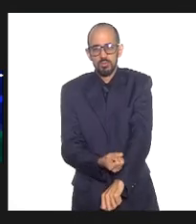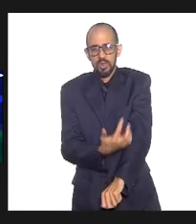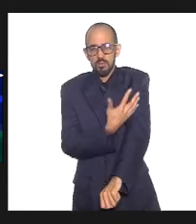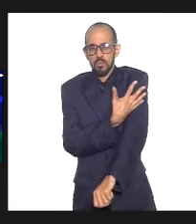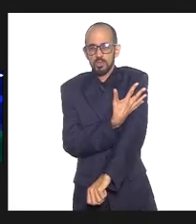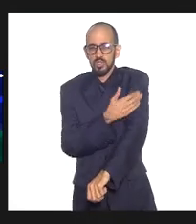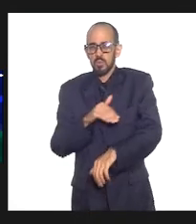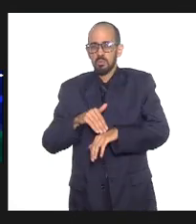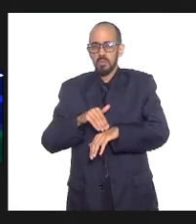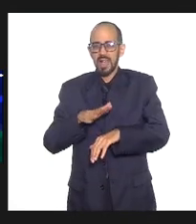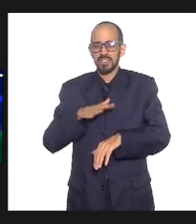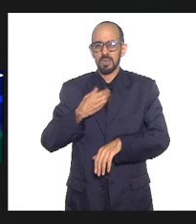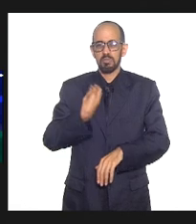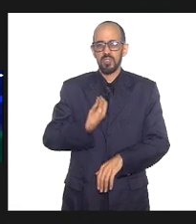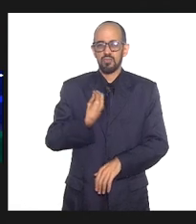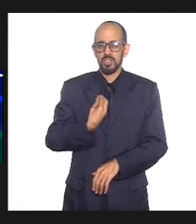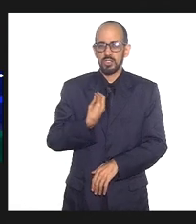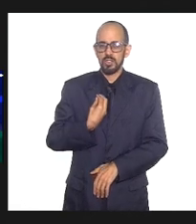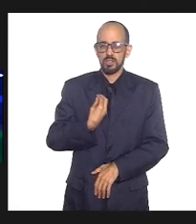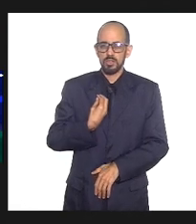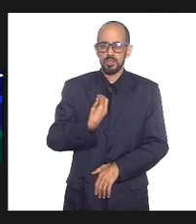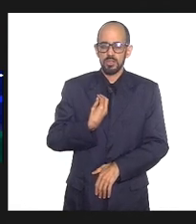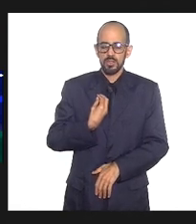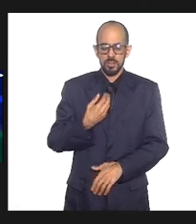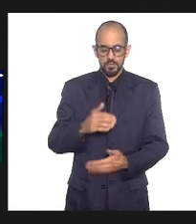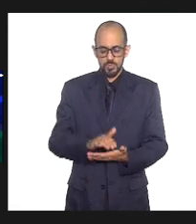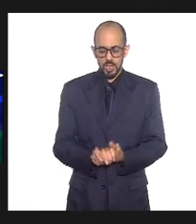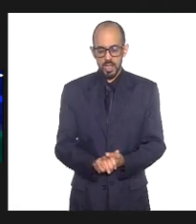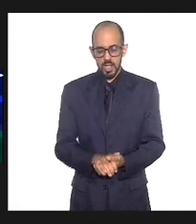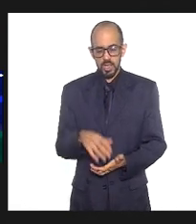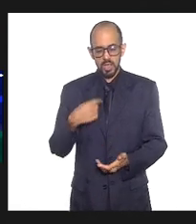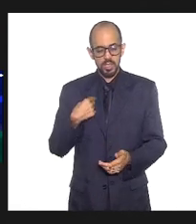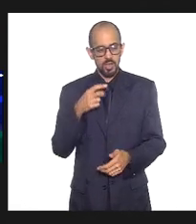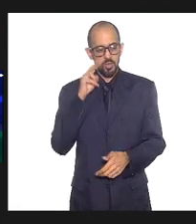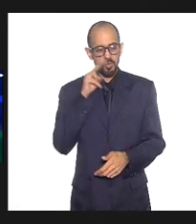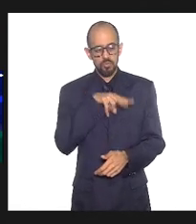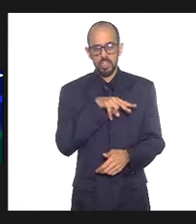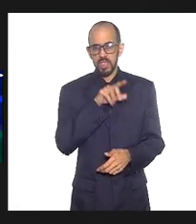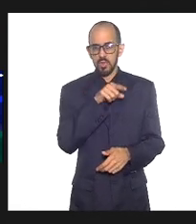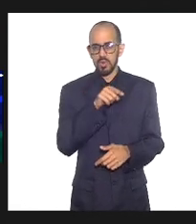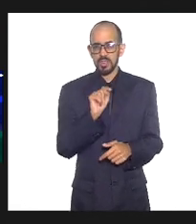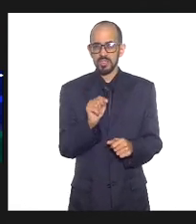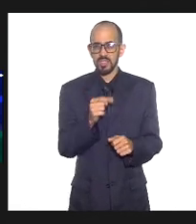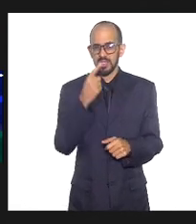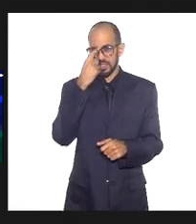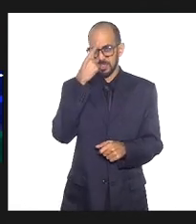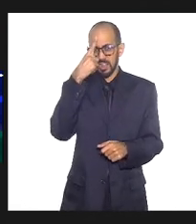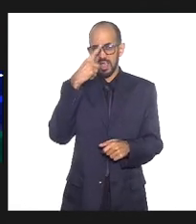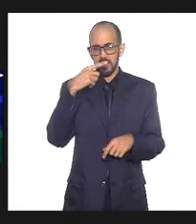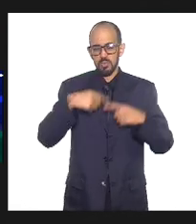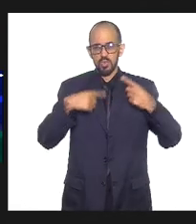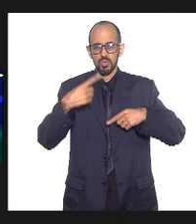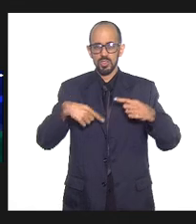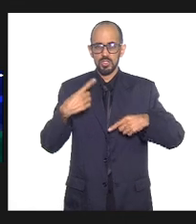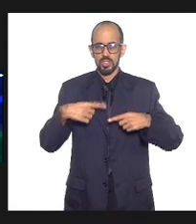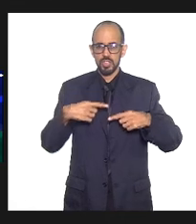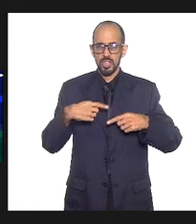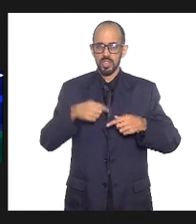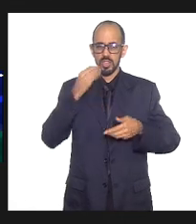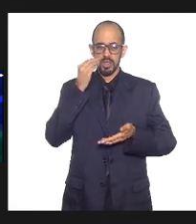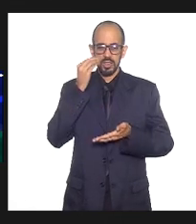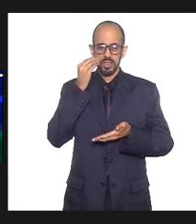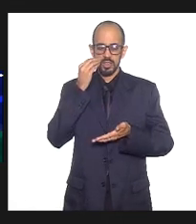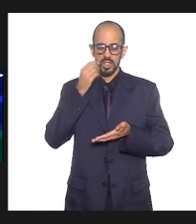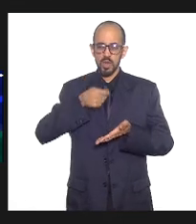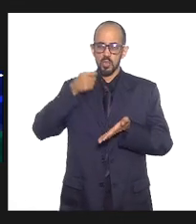nessa defesa desmedida, seja com um viés político ideológico, ou simplesmente tentando nos impor uma